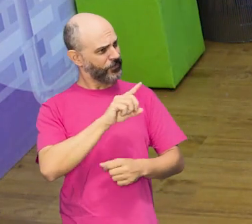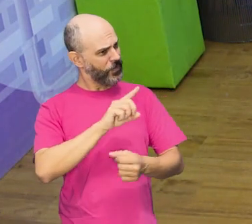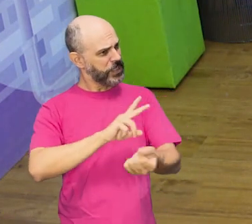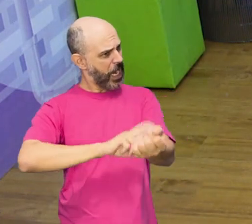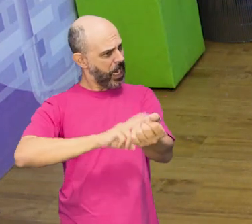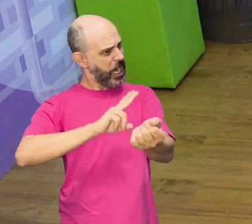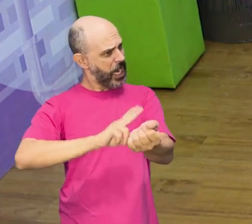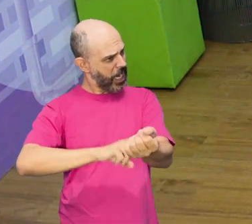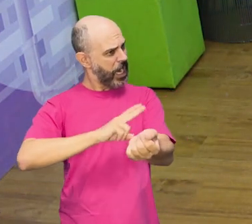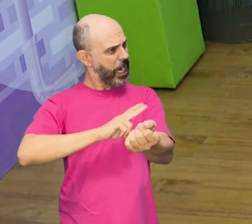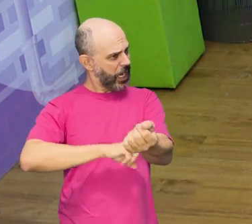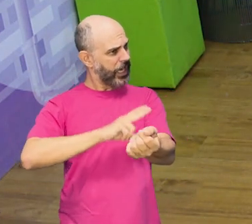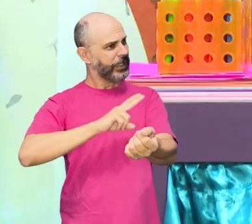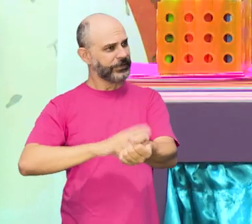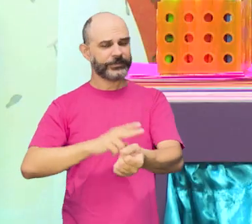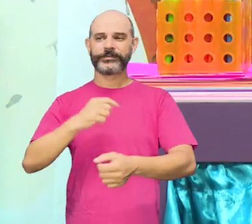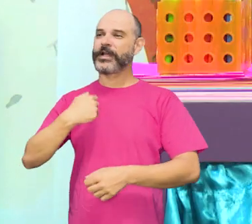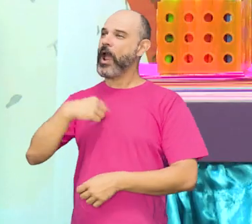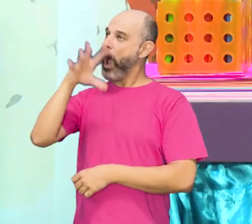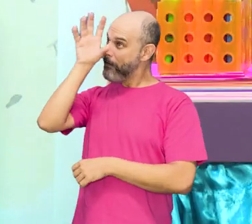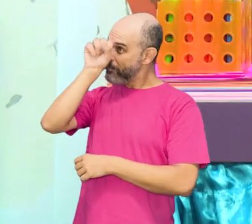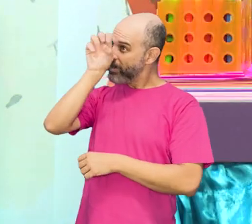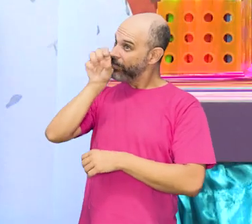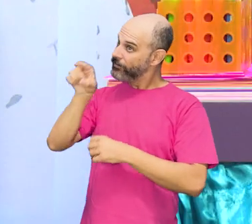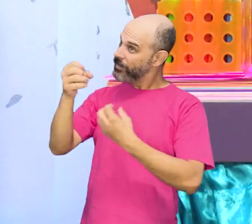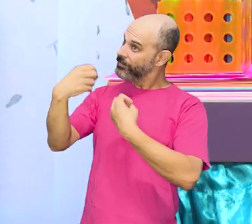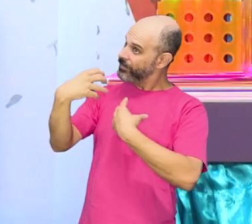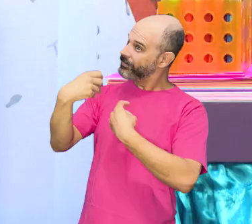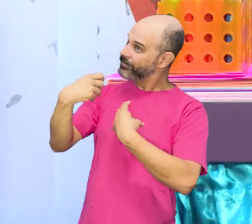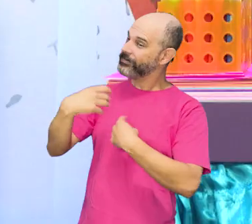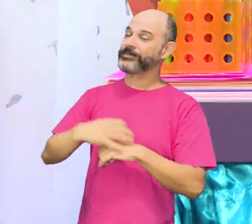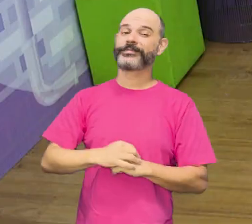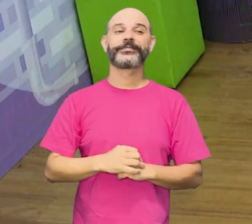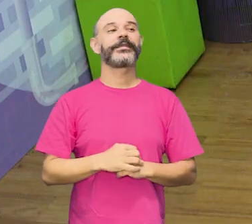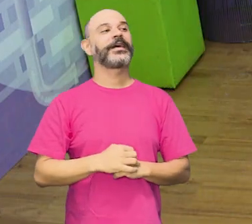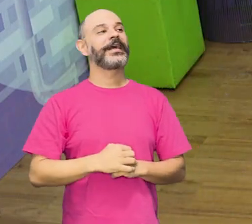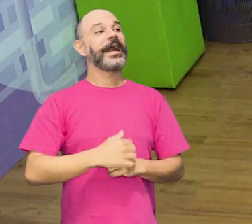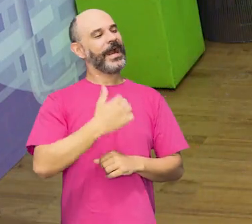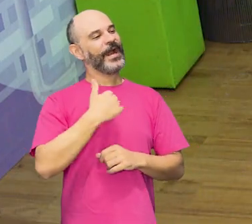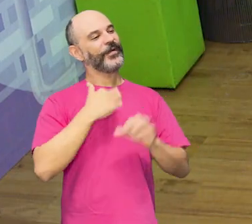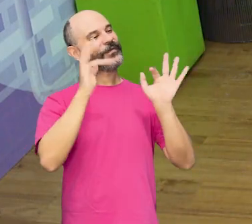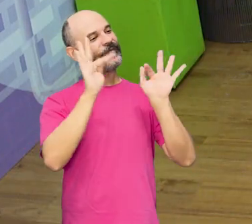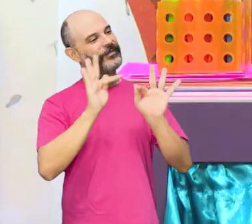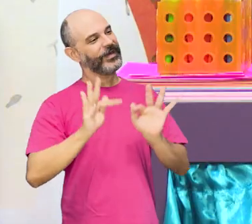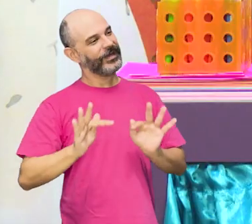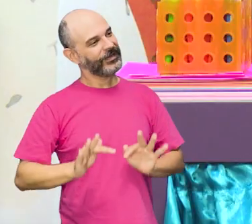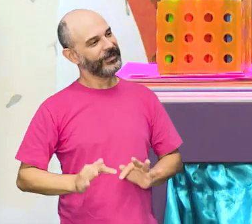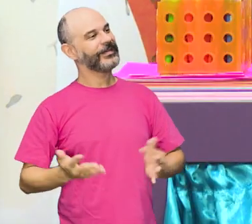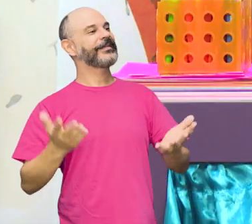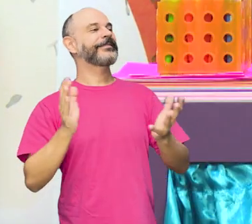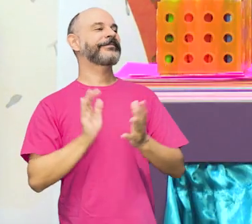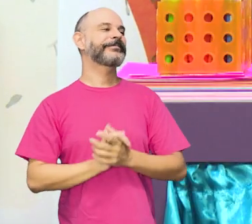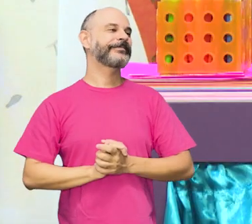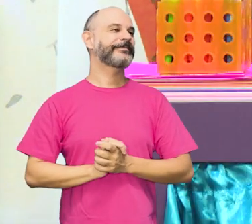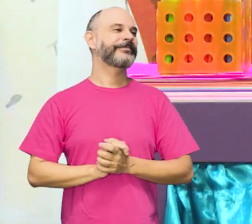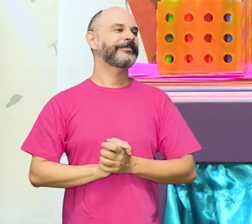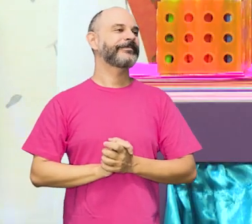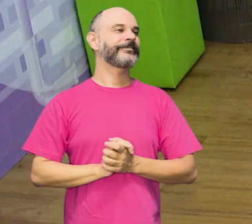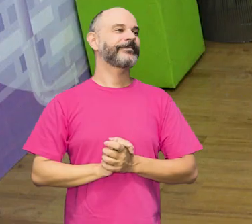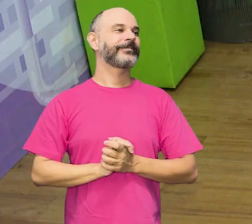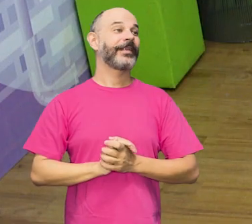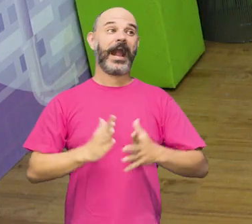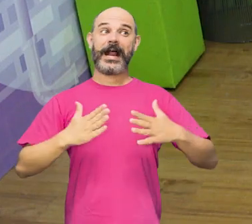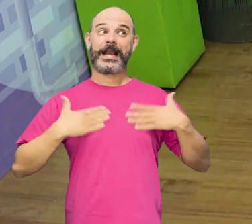Nossa, como você tá ritmado! Aprendi com você, amiga! Pois eu fico muito feliz com